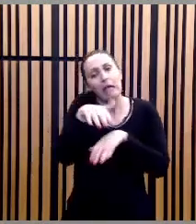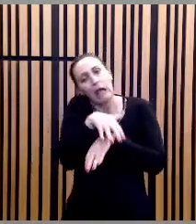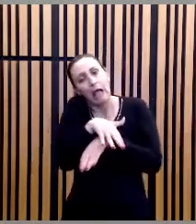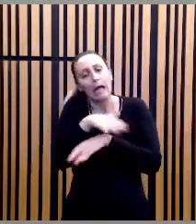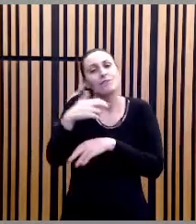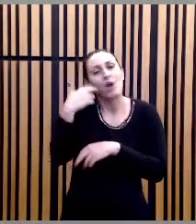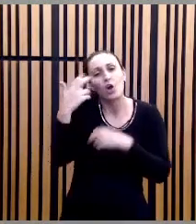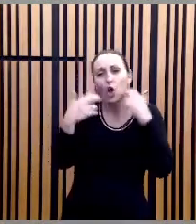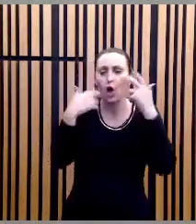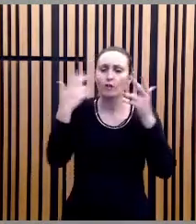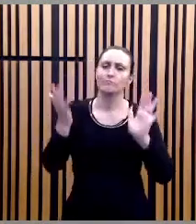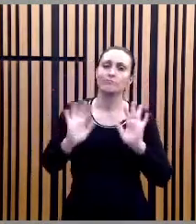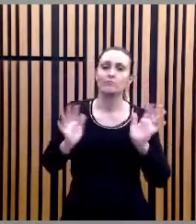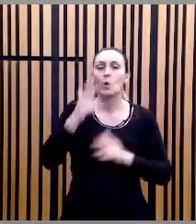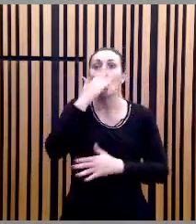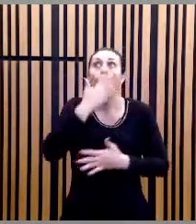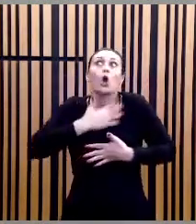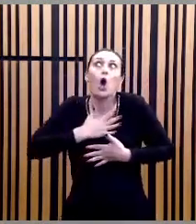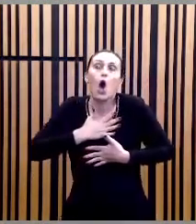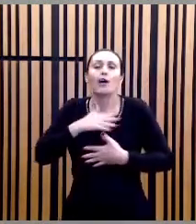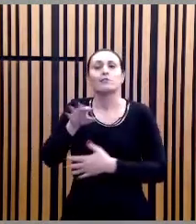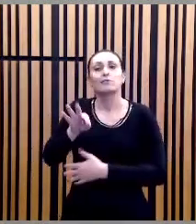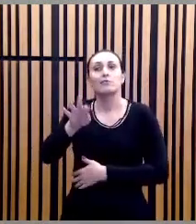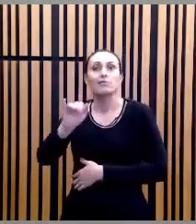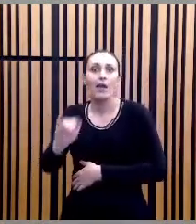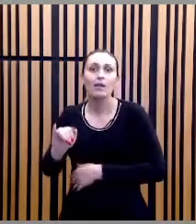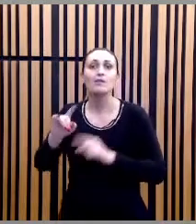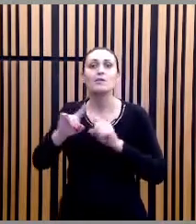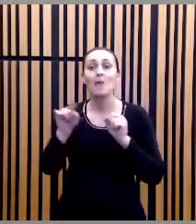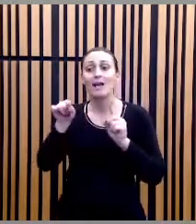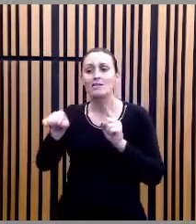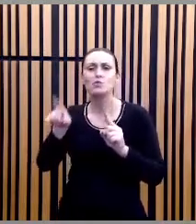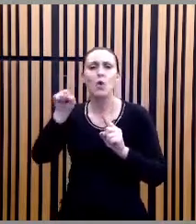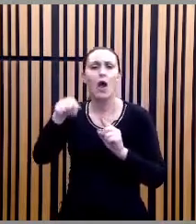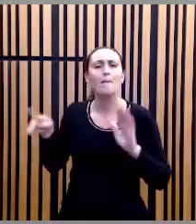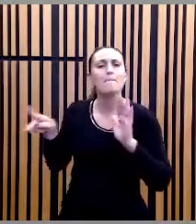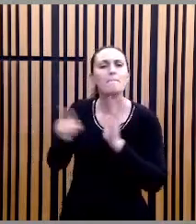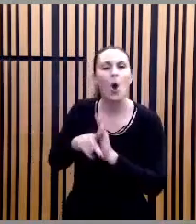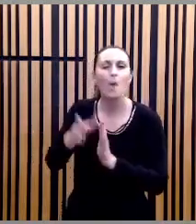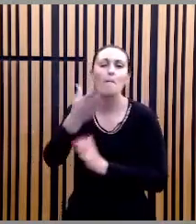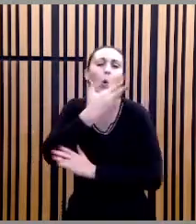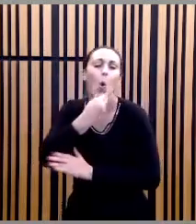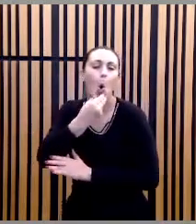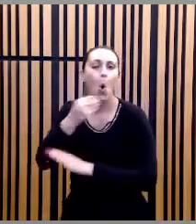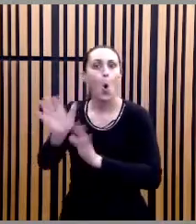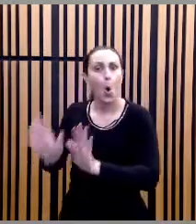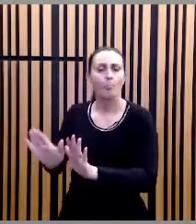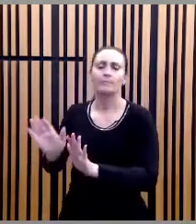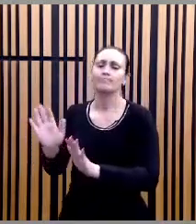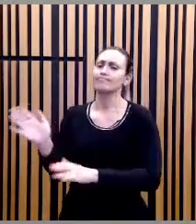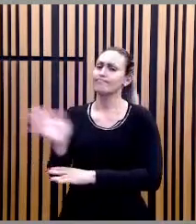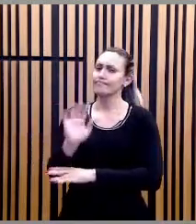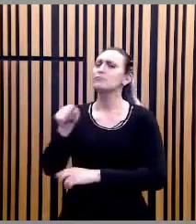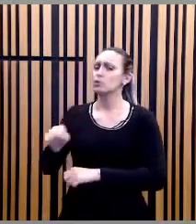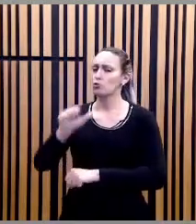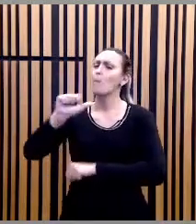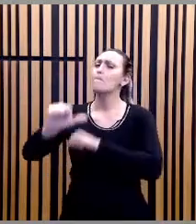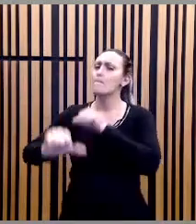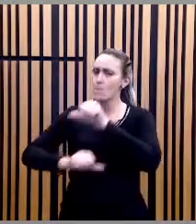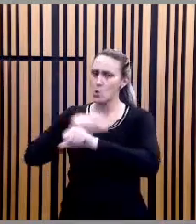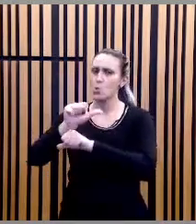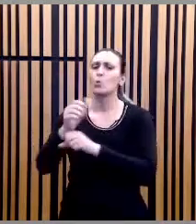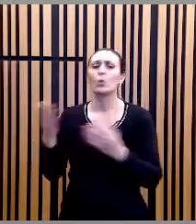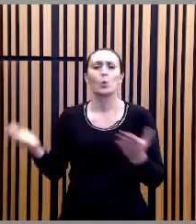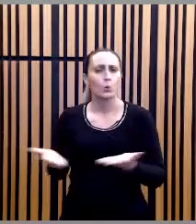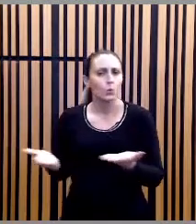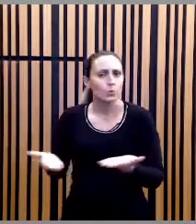tímidas por gostar, digamos, de TI e ser um mundo bem masculino ainda. Isso vem mudando nos últimos anos, né? Mas,